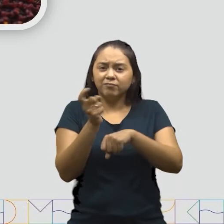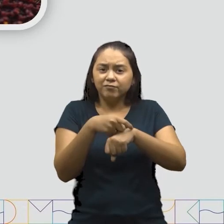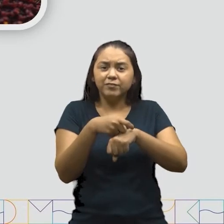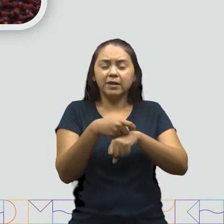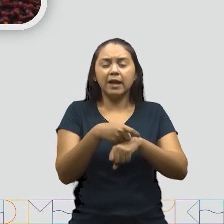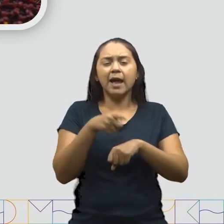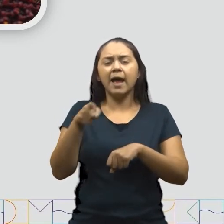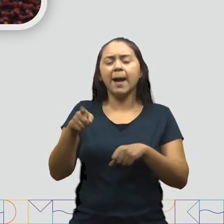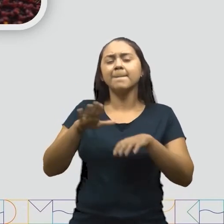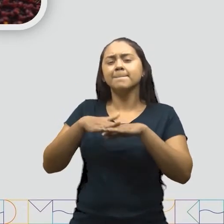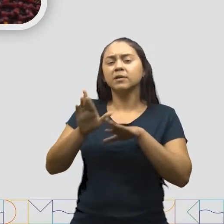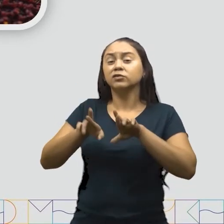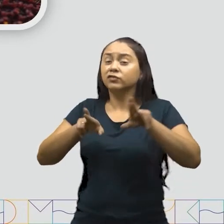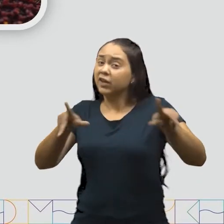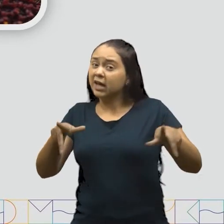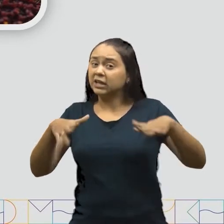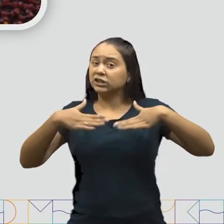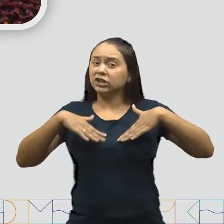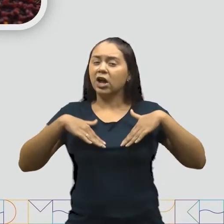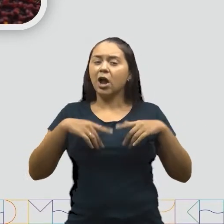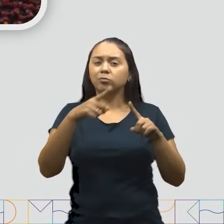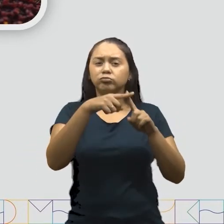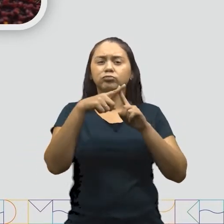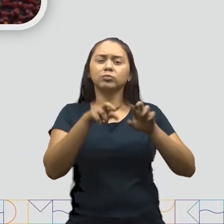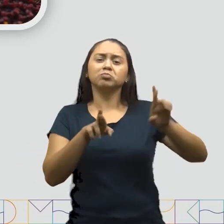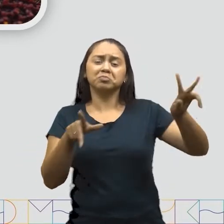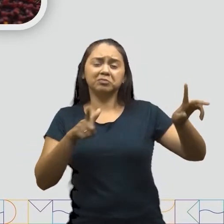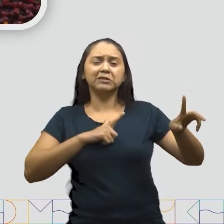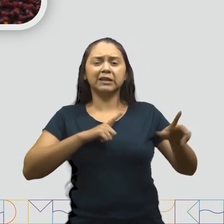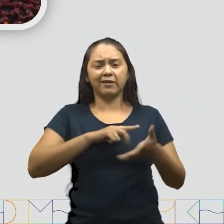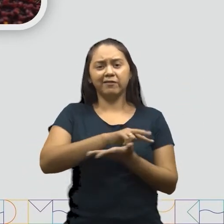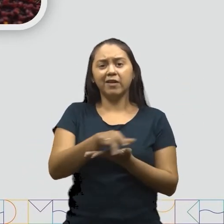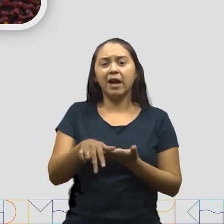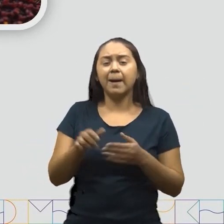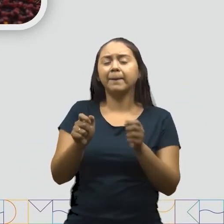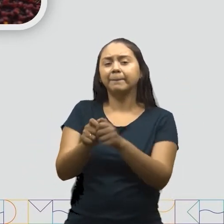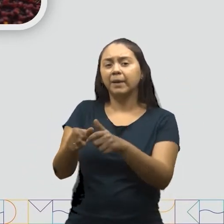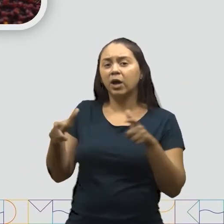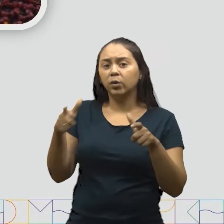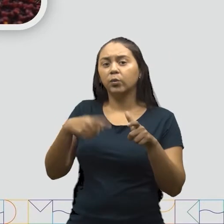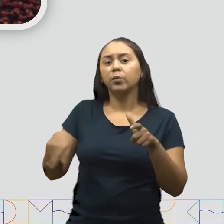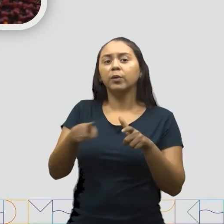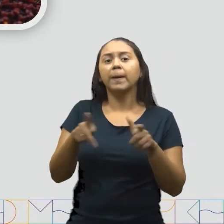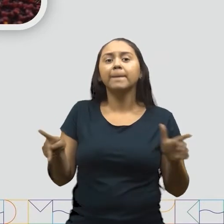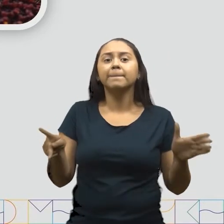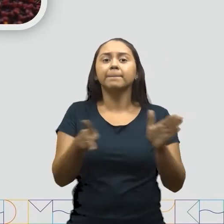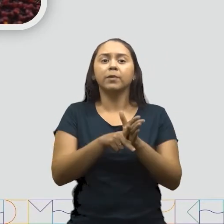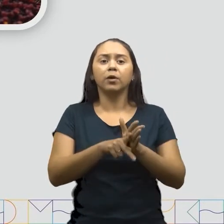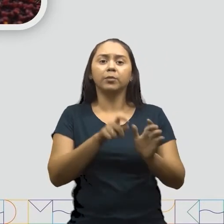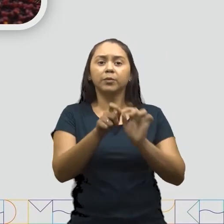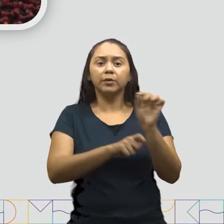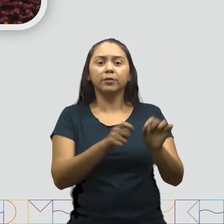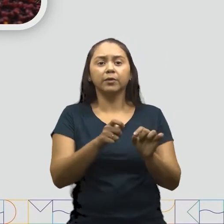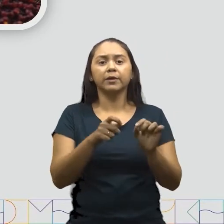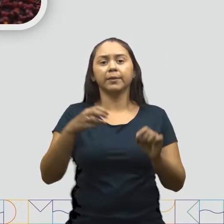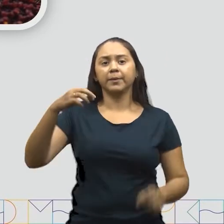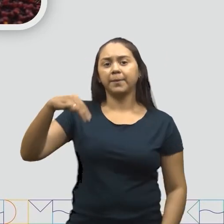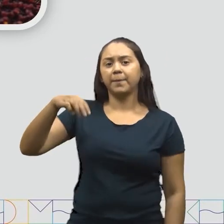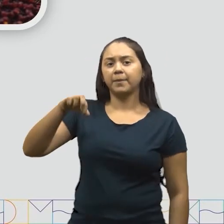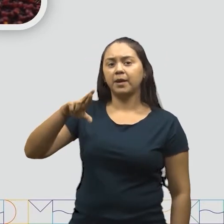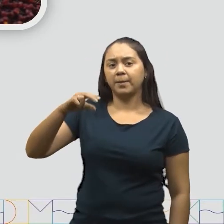são menos agressivas do que as espécies africanas. A maioria dessas pertence à